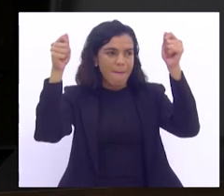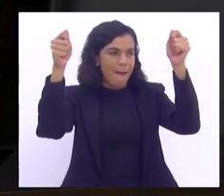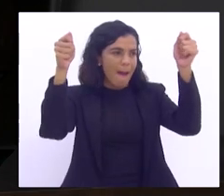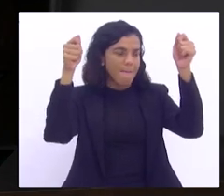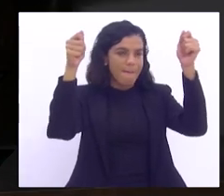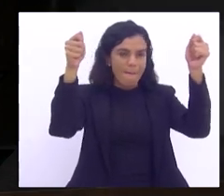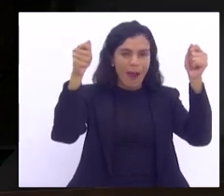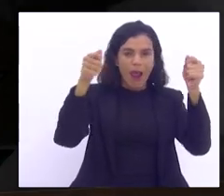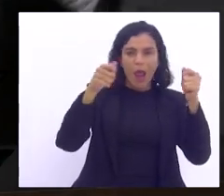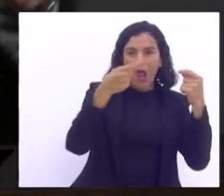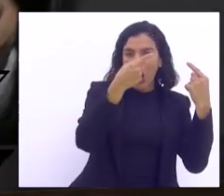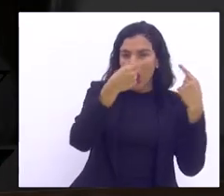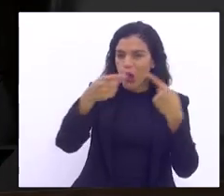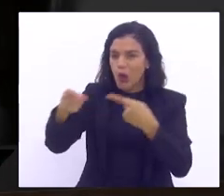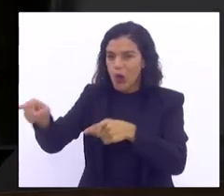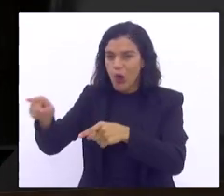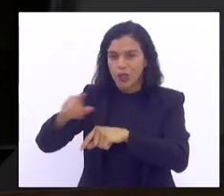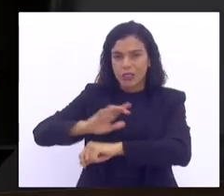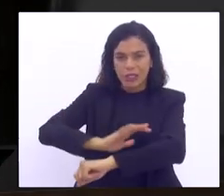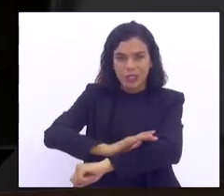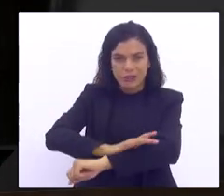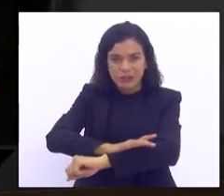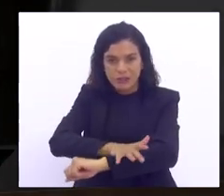nas bandeiras contra o racismo,